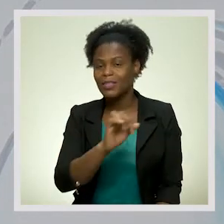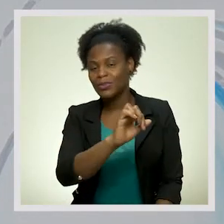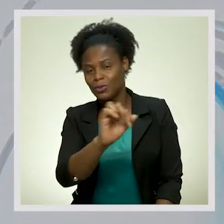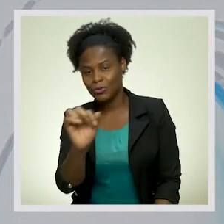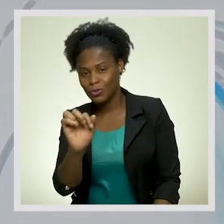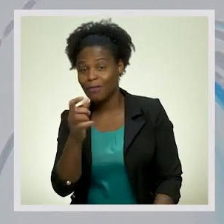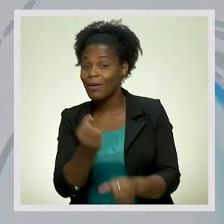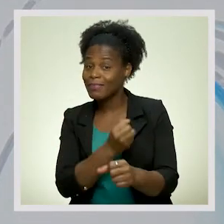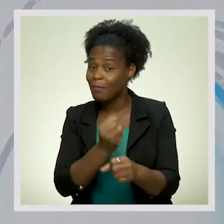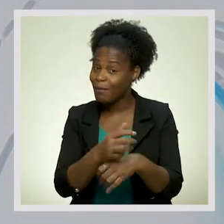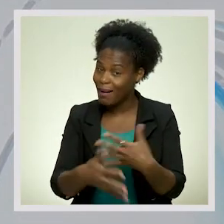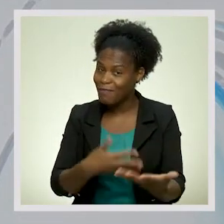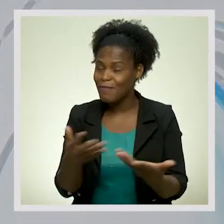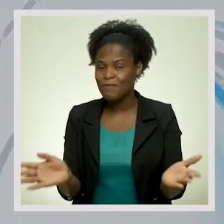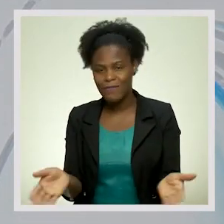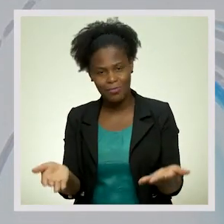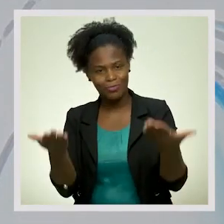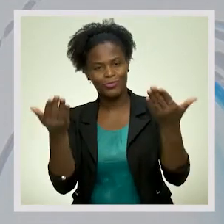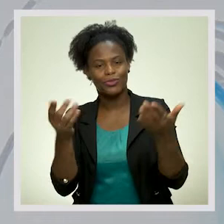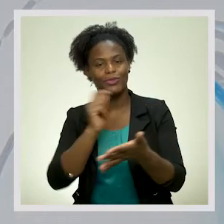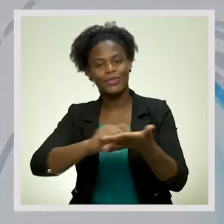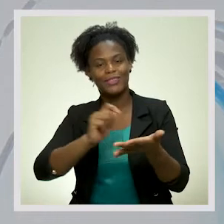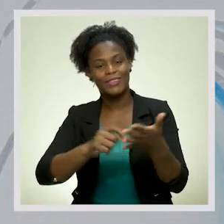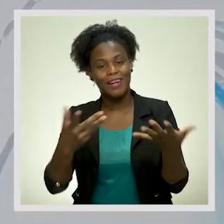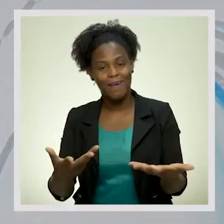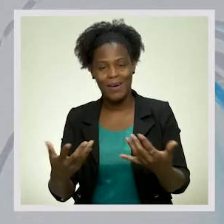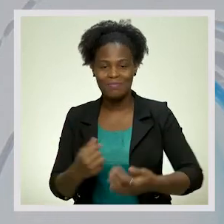obra. Vamos aos exercícios, meninos.